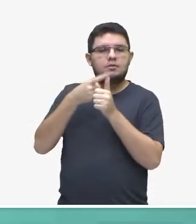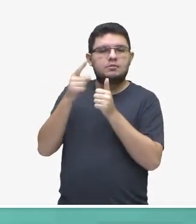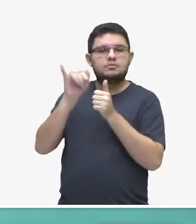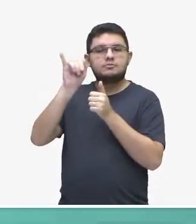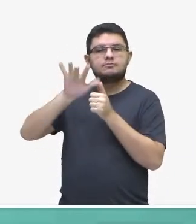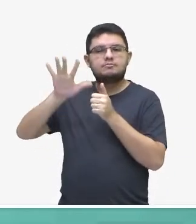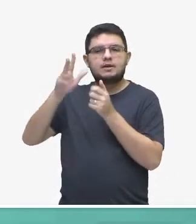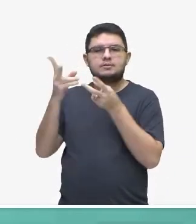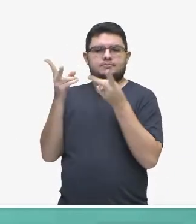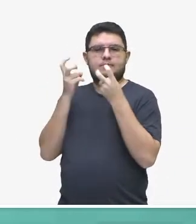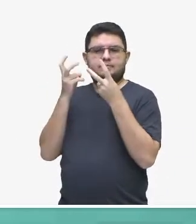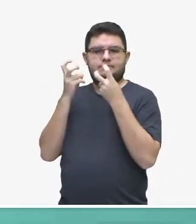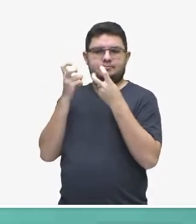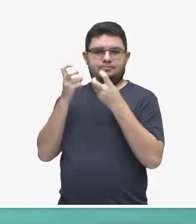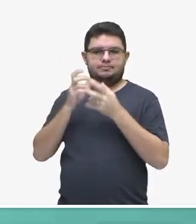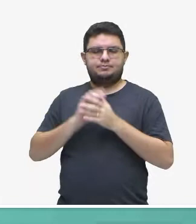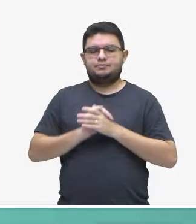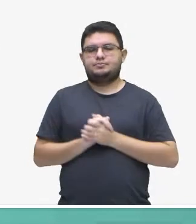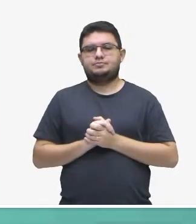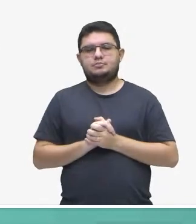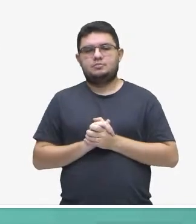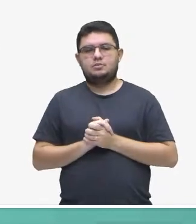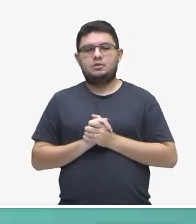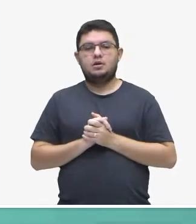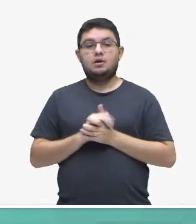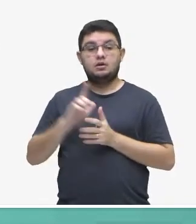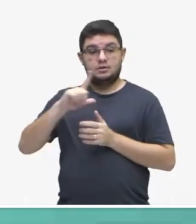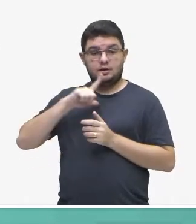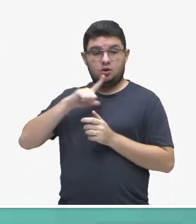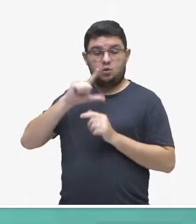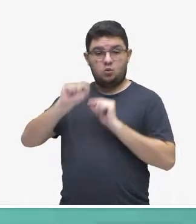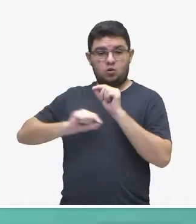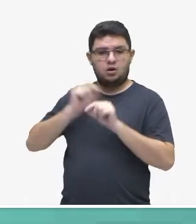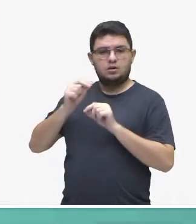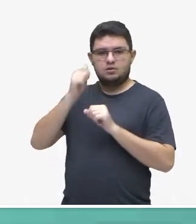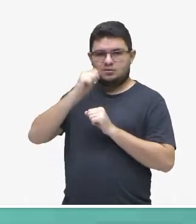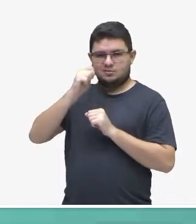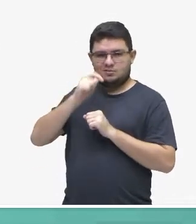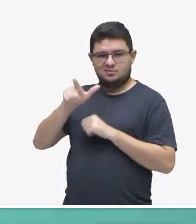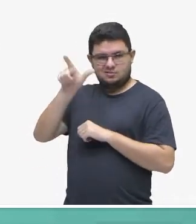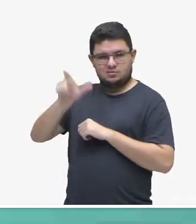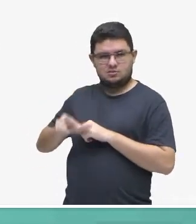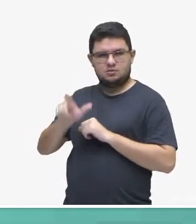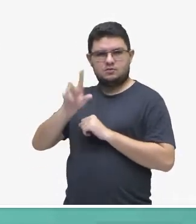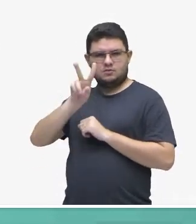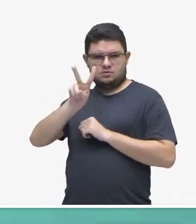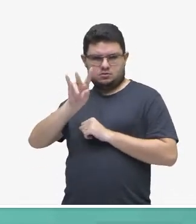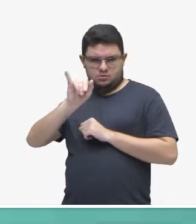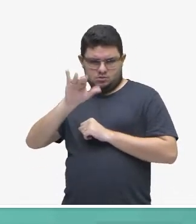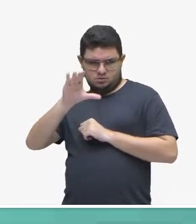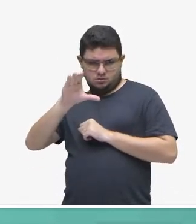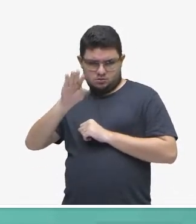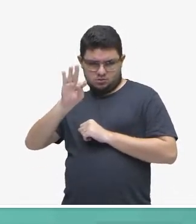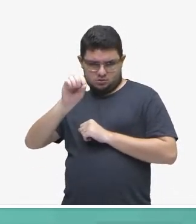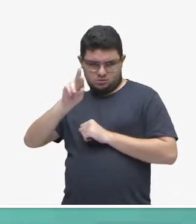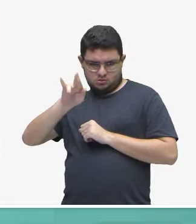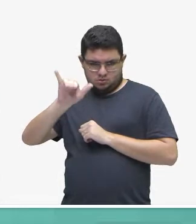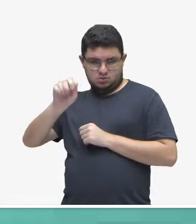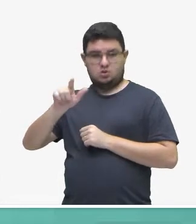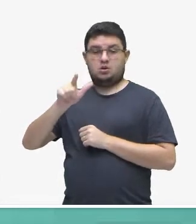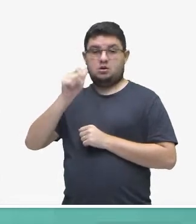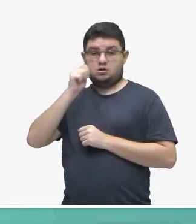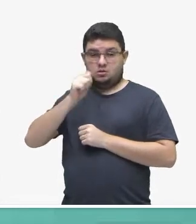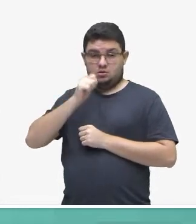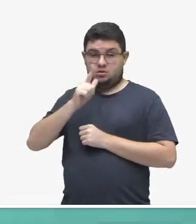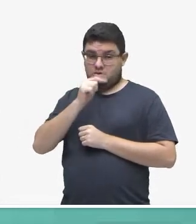primeira imagem traz a personagem Vitória, né, bebendo água, né? Uma das expressões de healthy